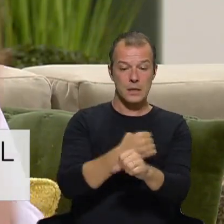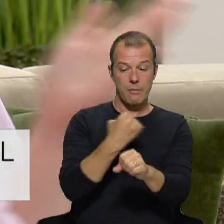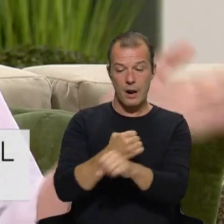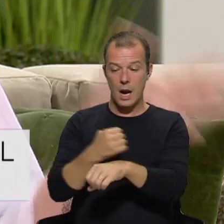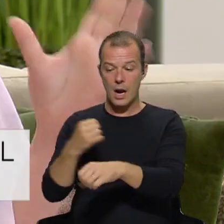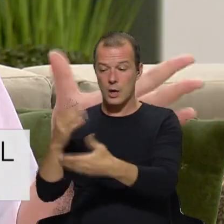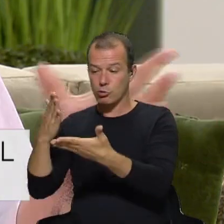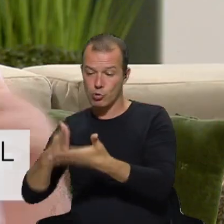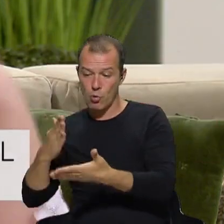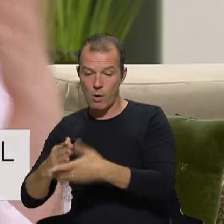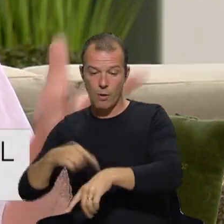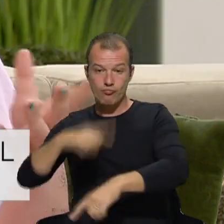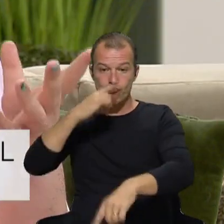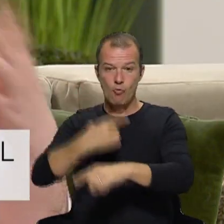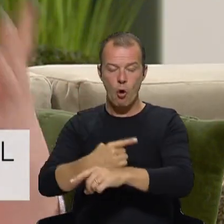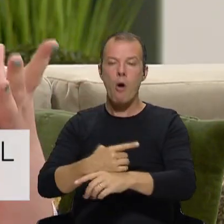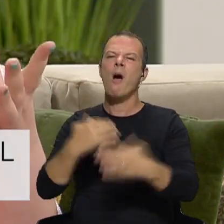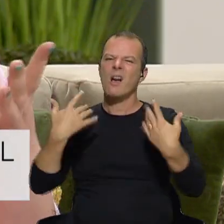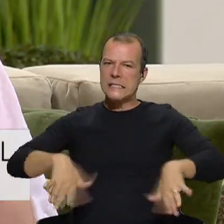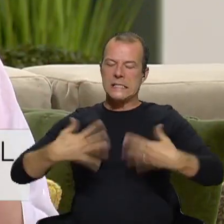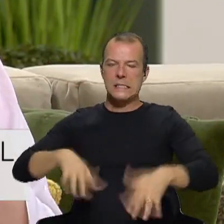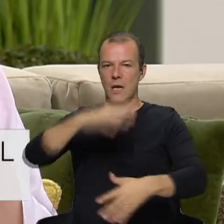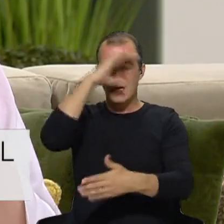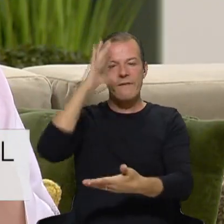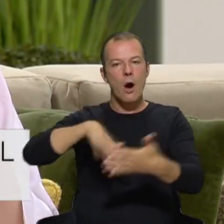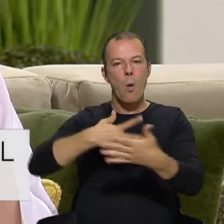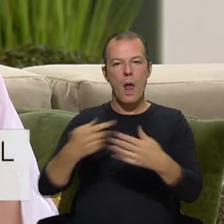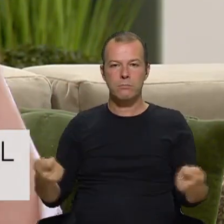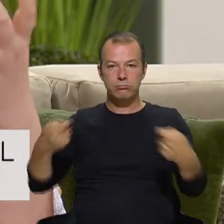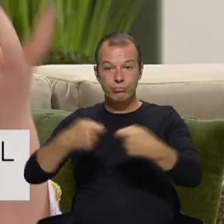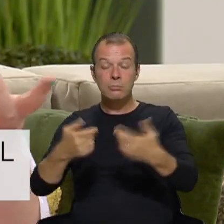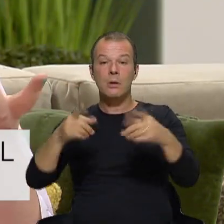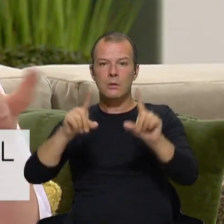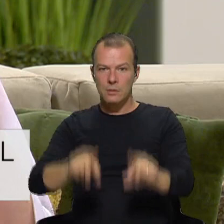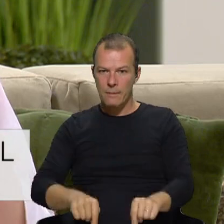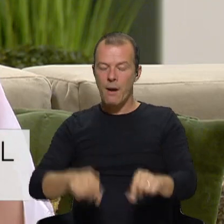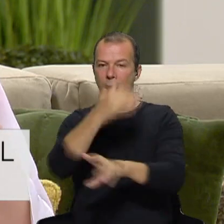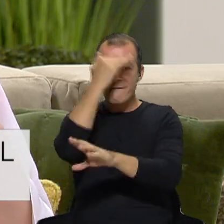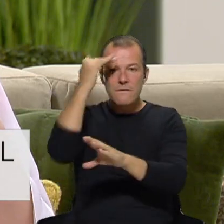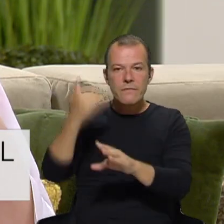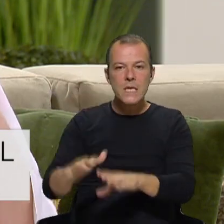estudando é difícil conciliar estes horários e é difícil,